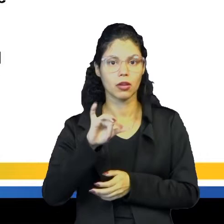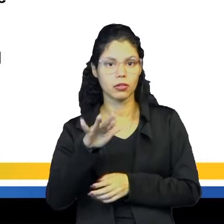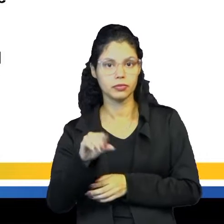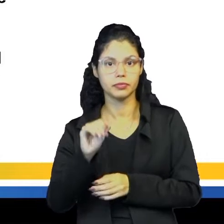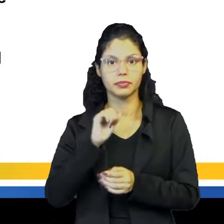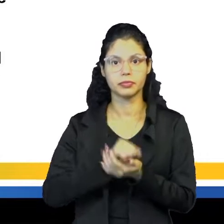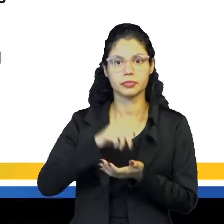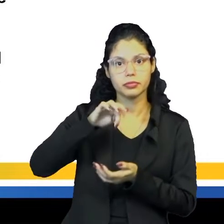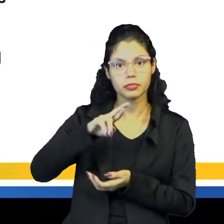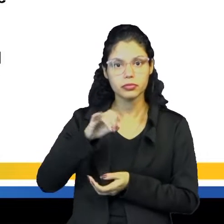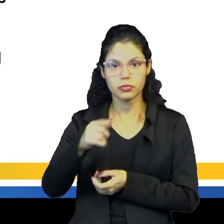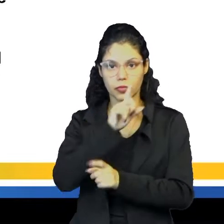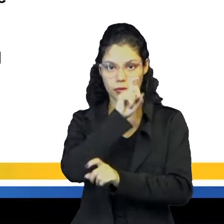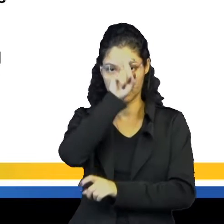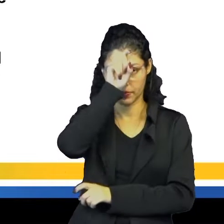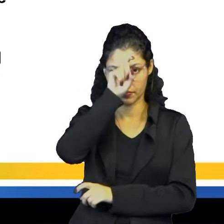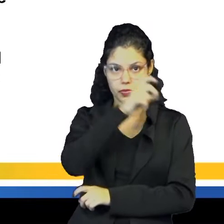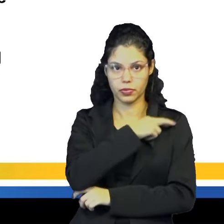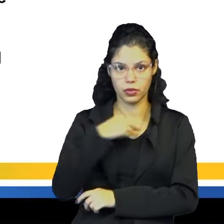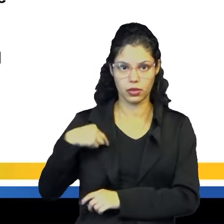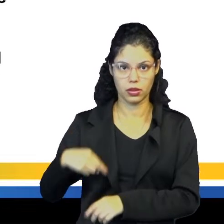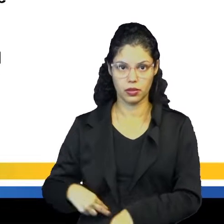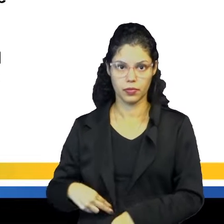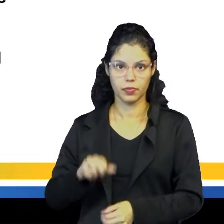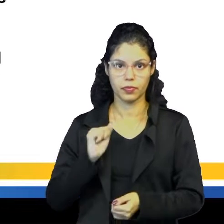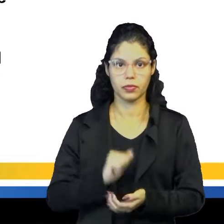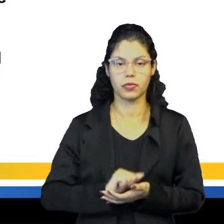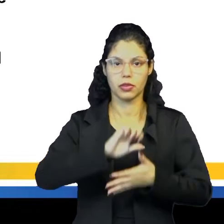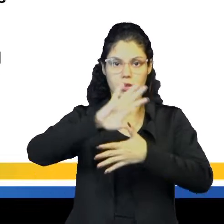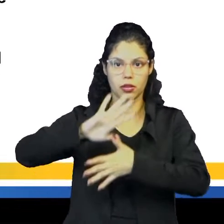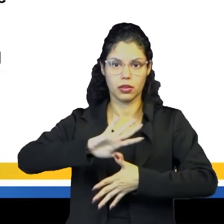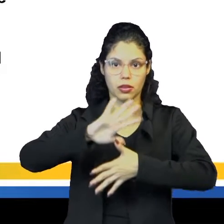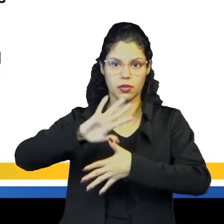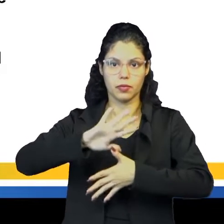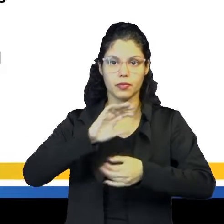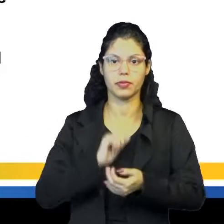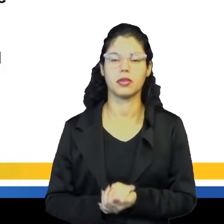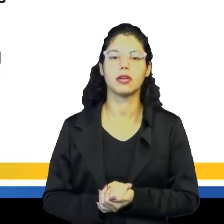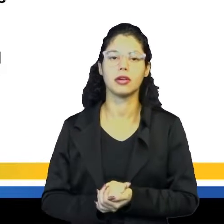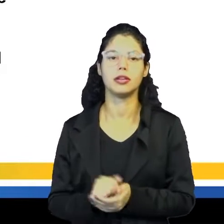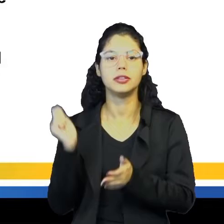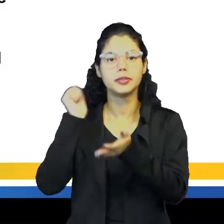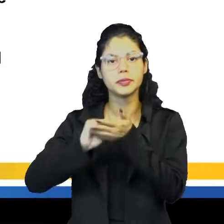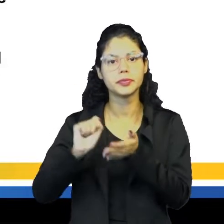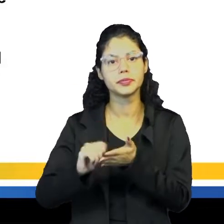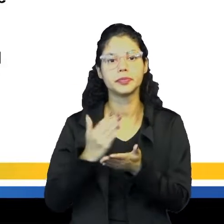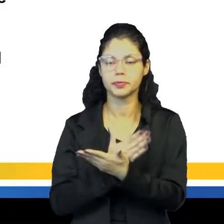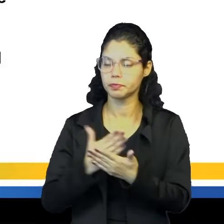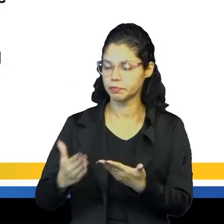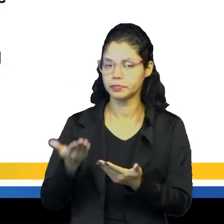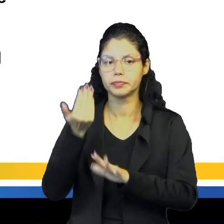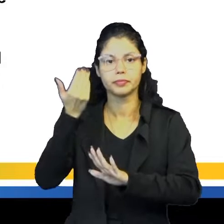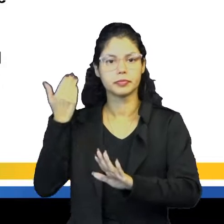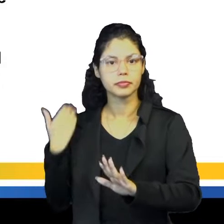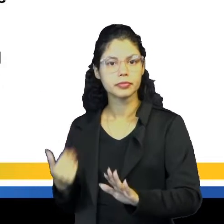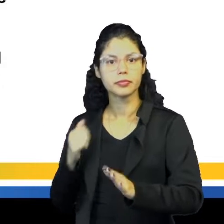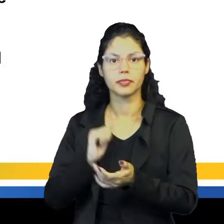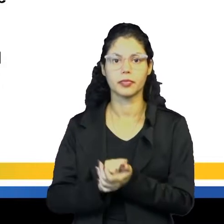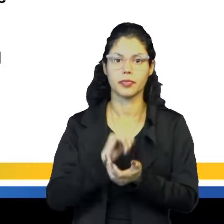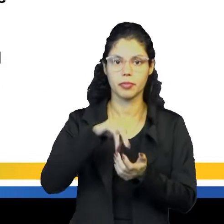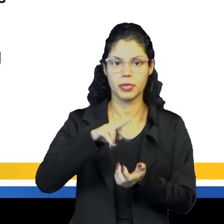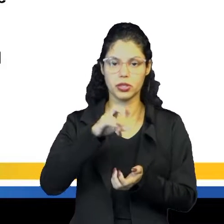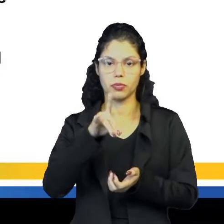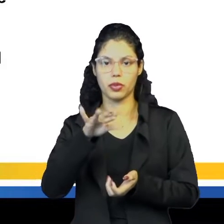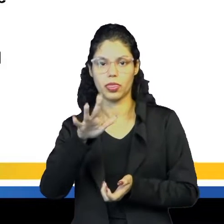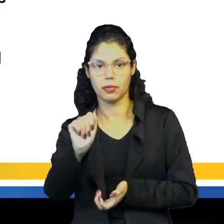da Mesopotâmia, Egito, China e América Central. O início da escrita se dá lá na Mesopotâmia. A escrita foi